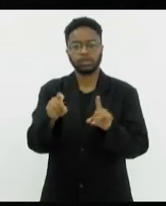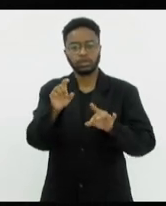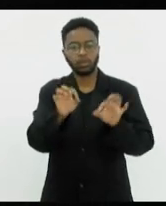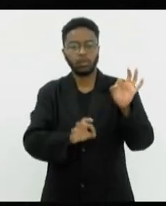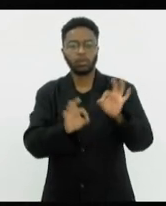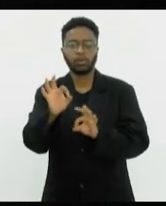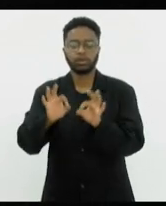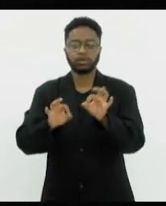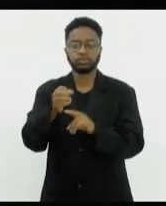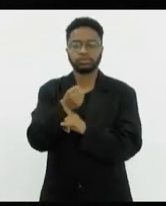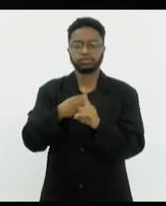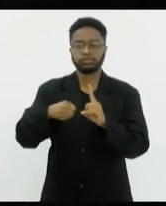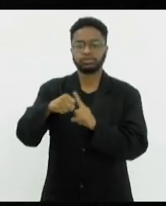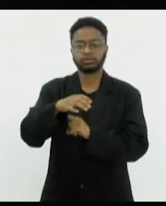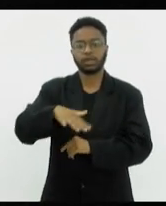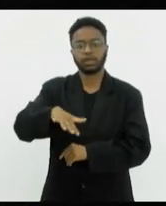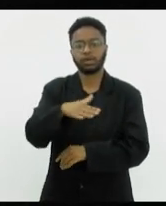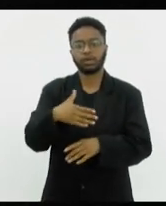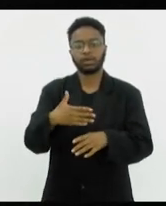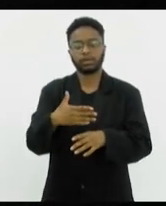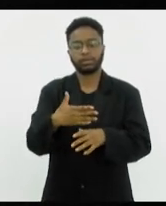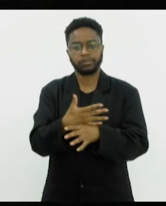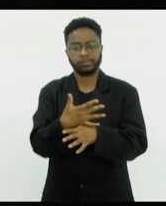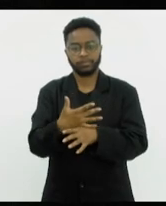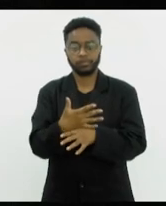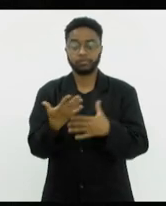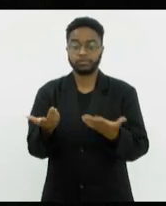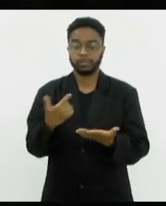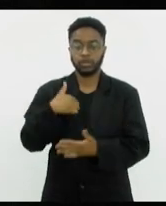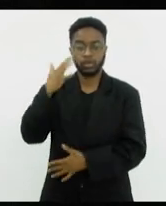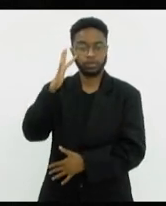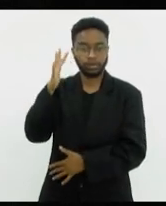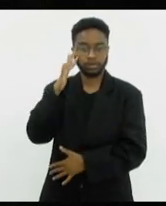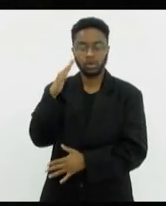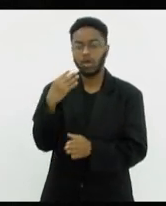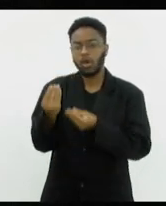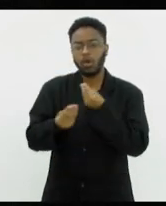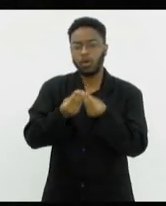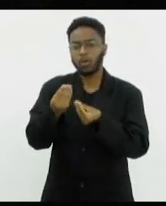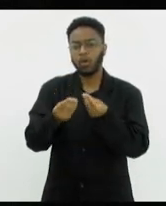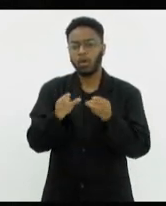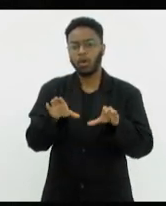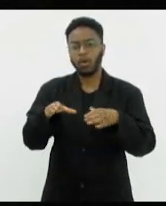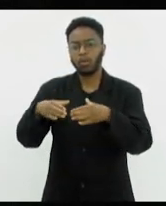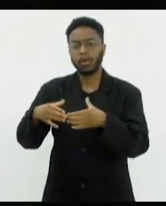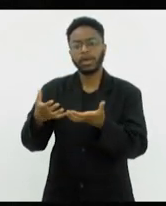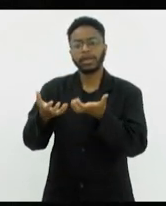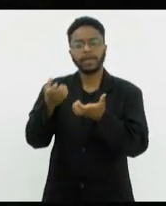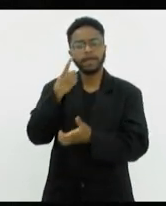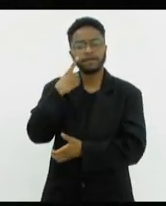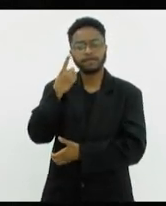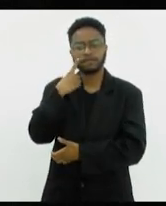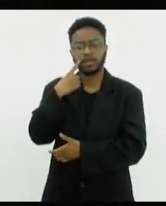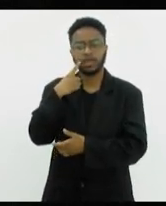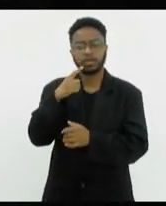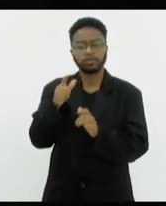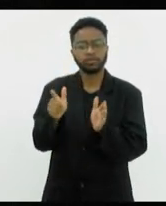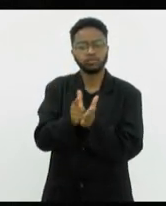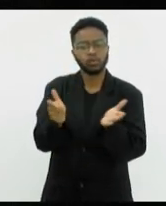pública. Eu fico imaginando como essa trupe gostaria de ver as manchetes de